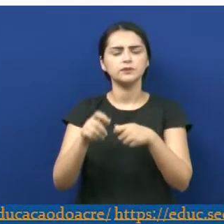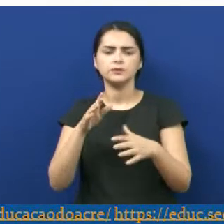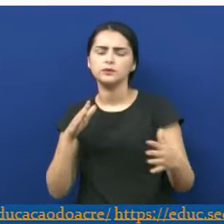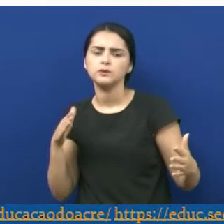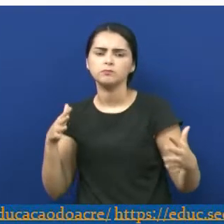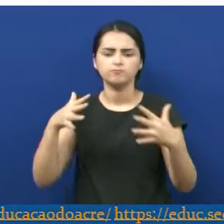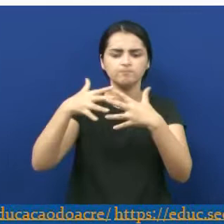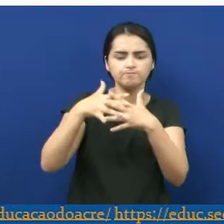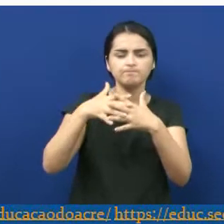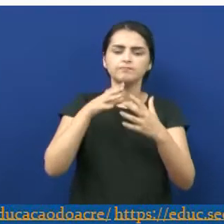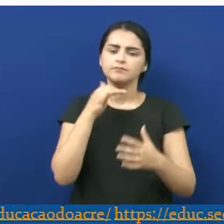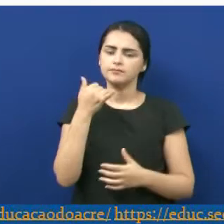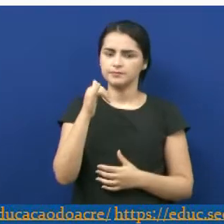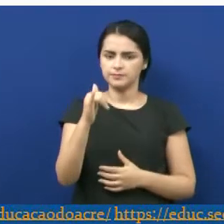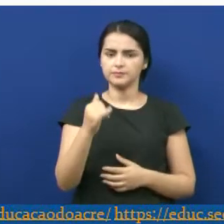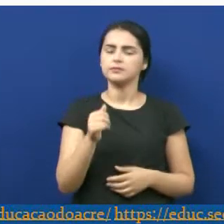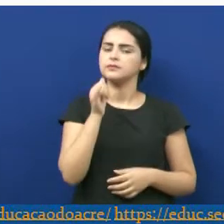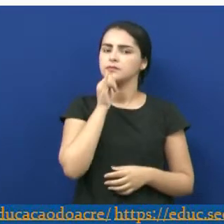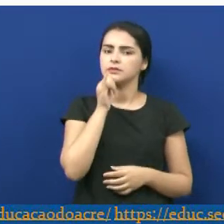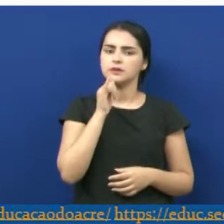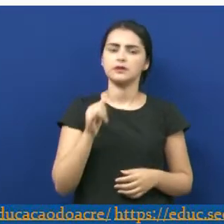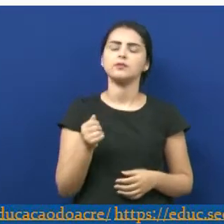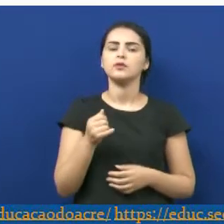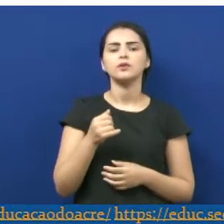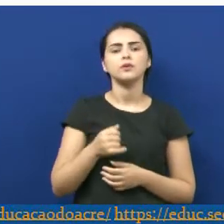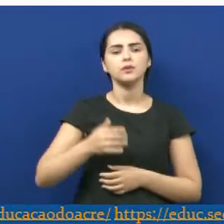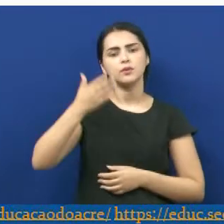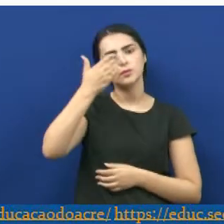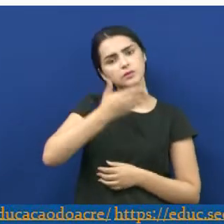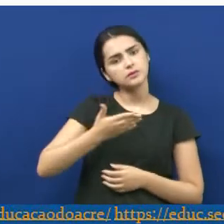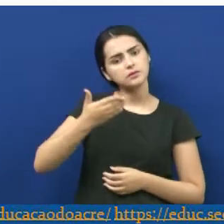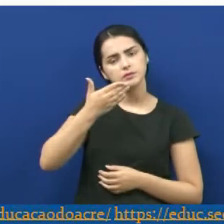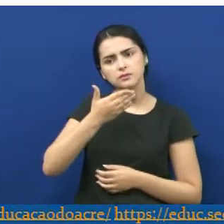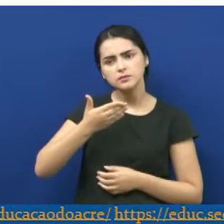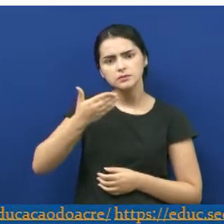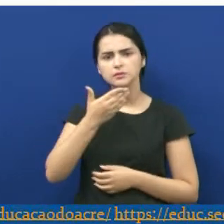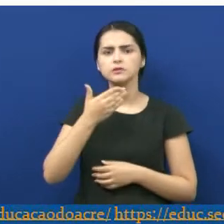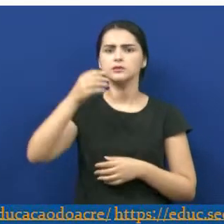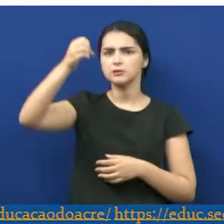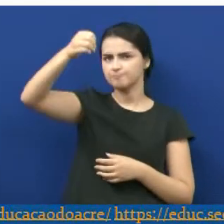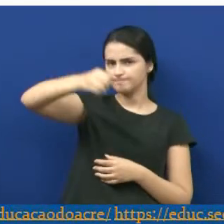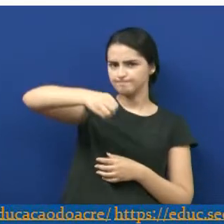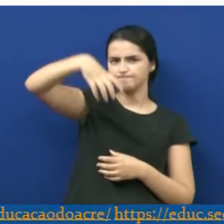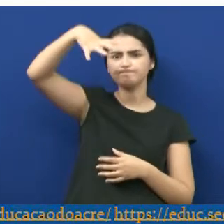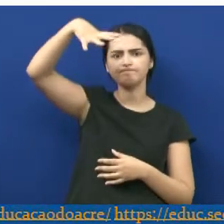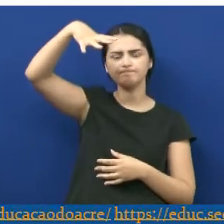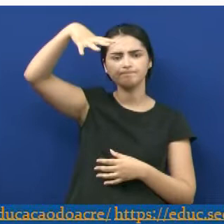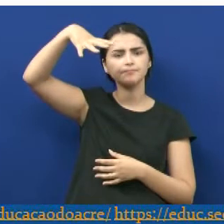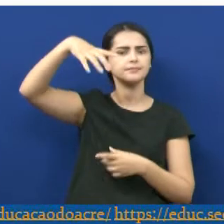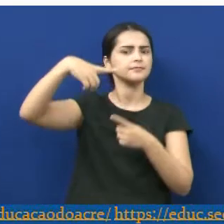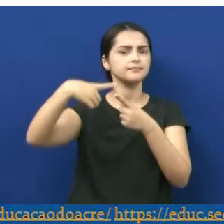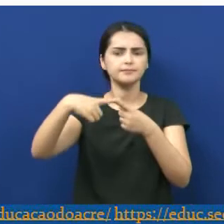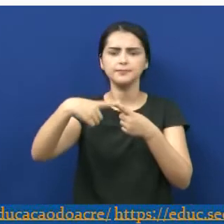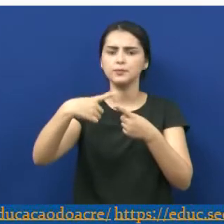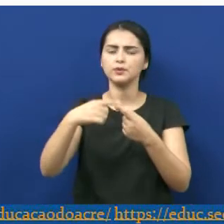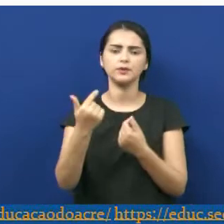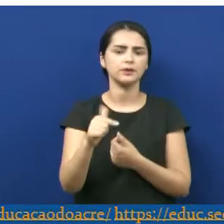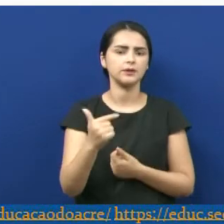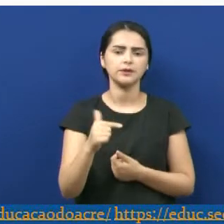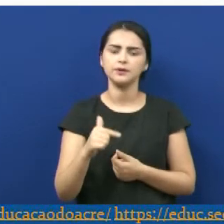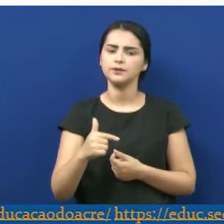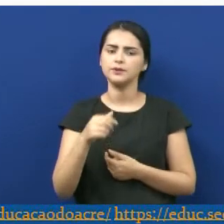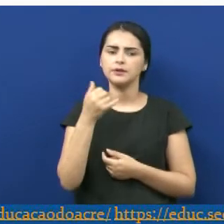elétrica. Quando eu coloco, por exemplo, o açúcar nesse sistema, a lâmpada não vai acender porque não há